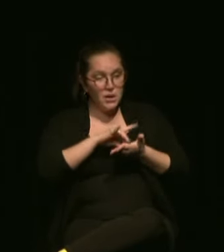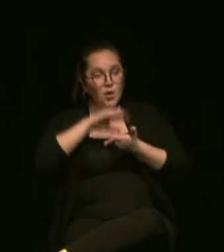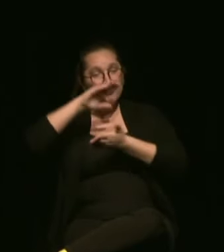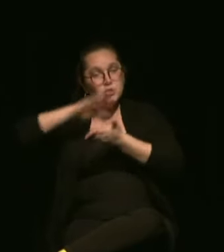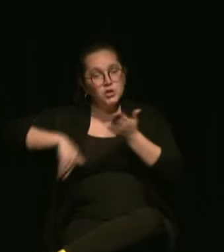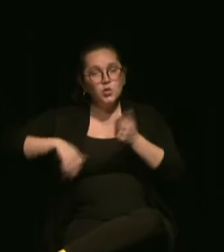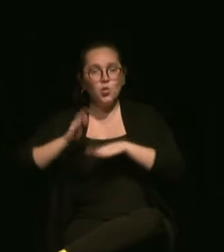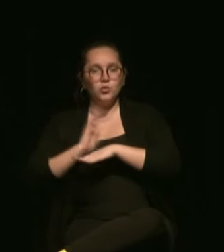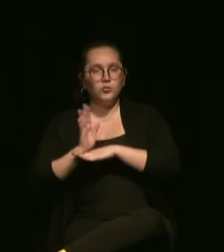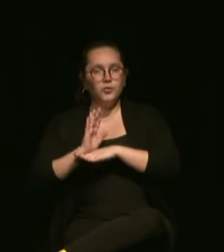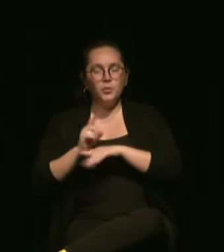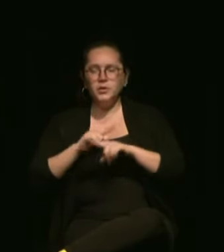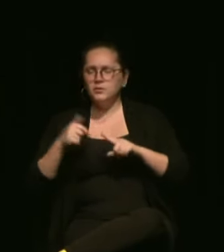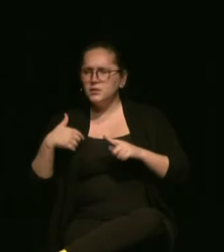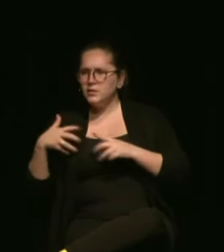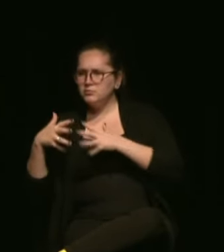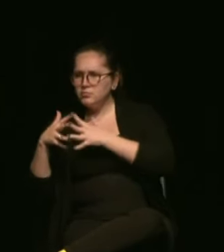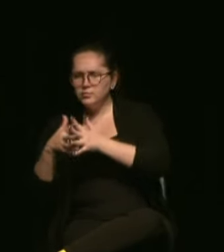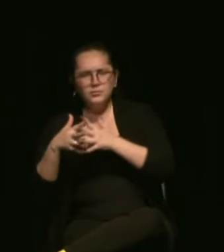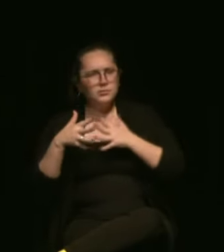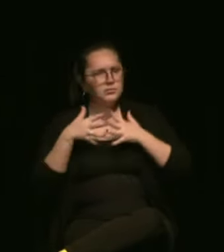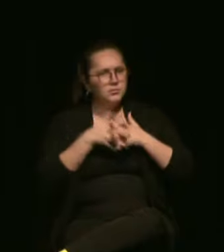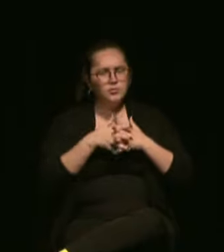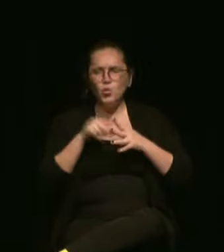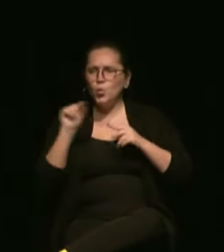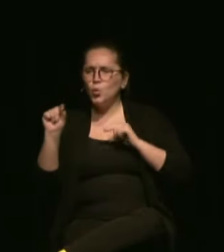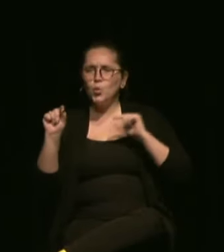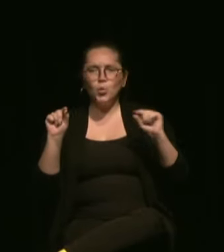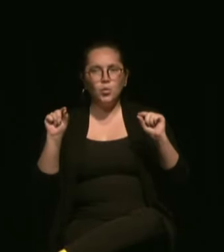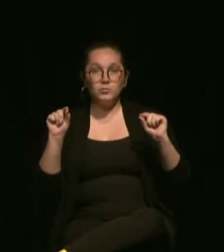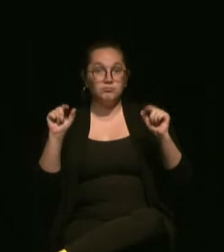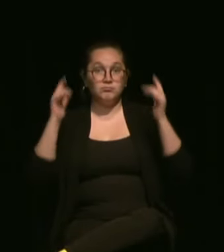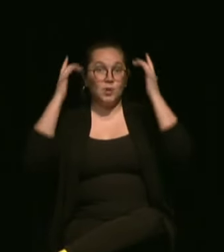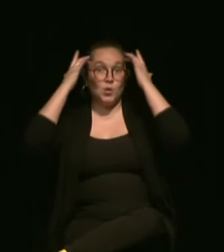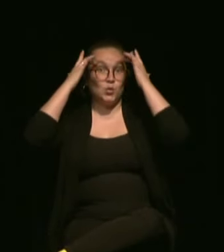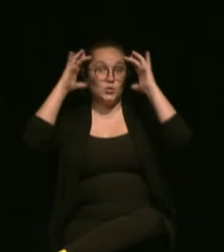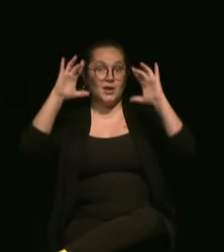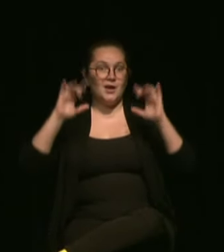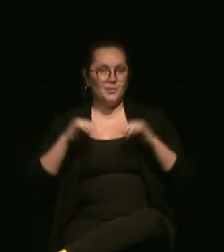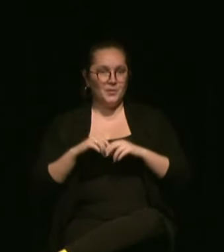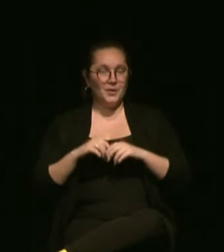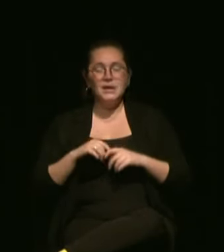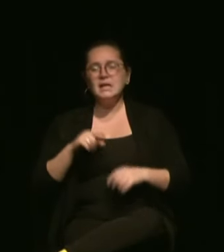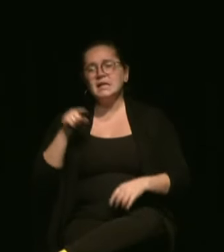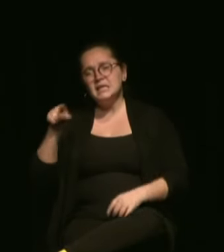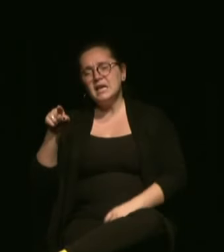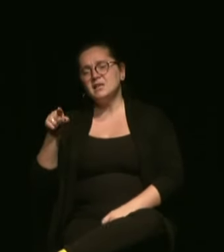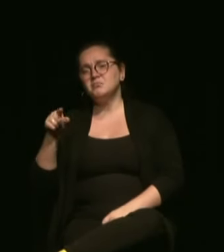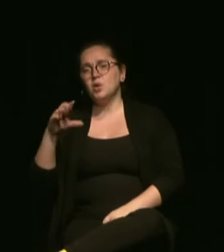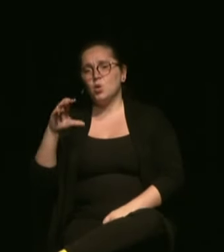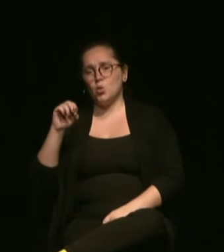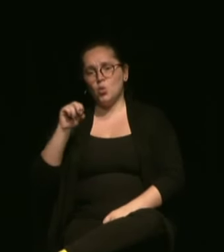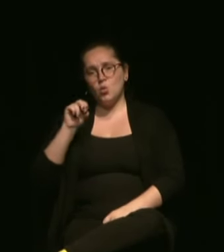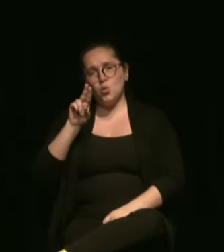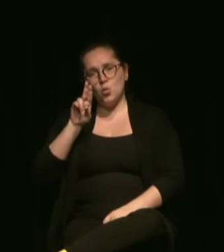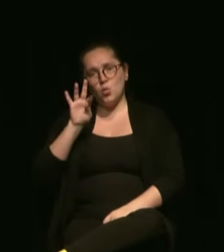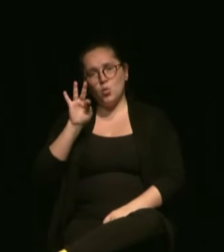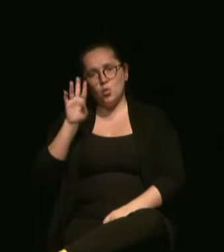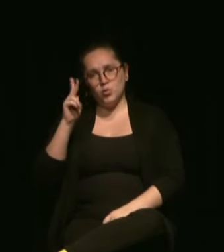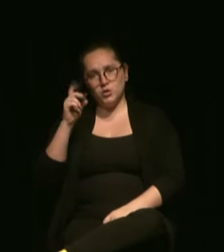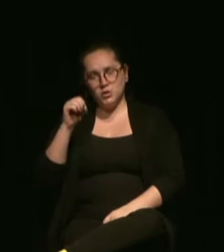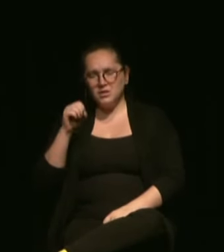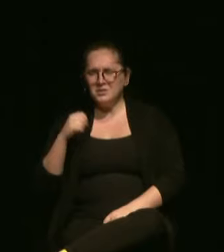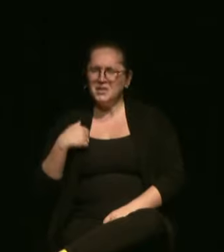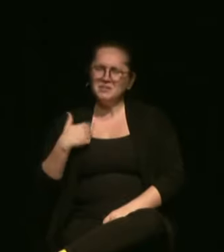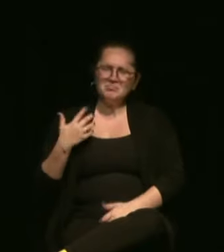não sabe quem é quem, né? E para o Coutinho isso era quase desinteressante. A questão do Coutinho, eu